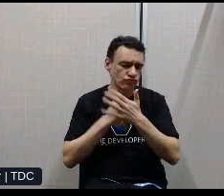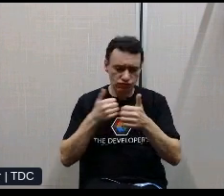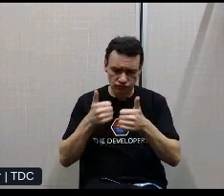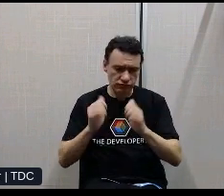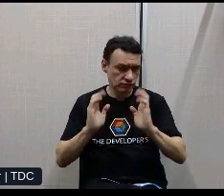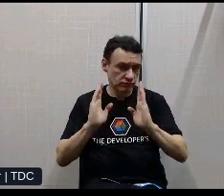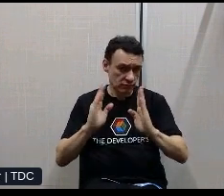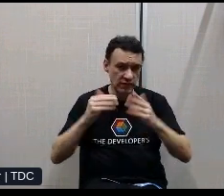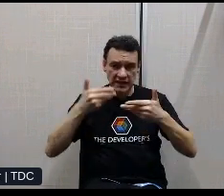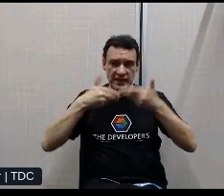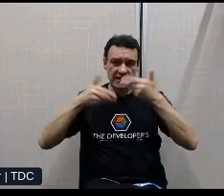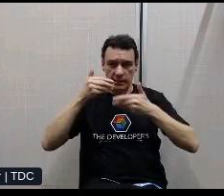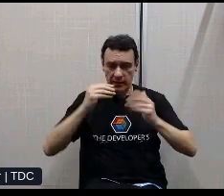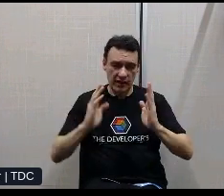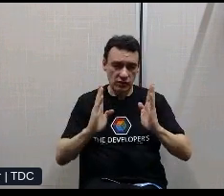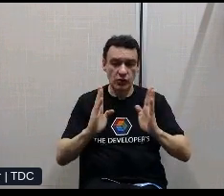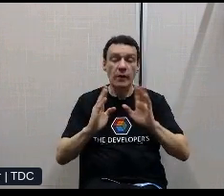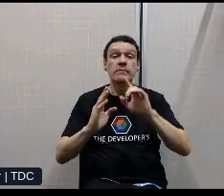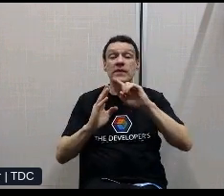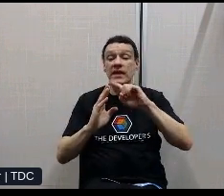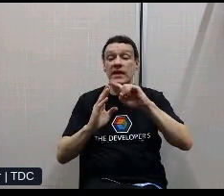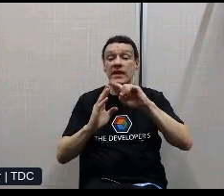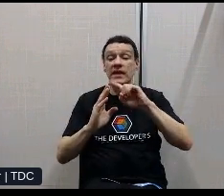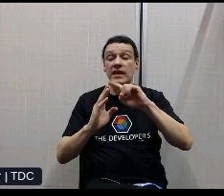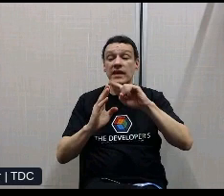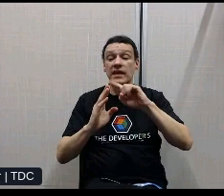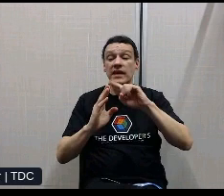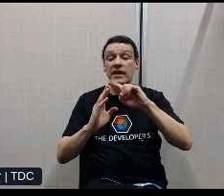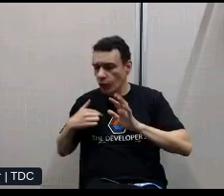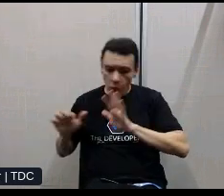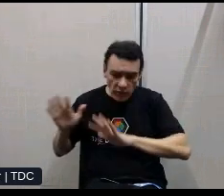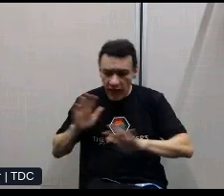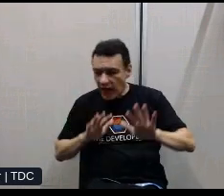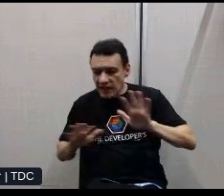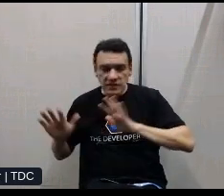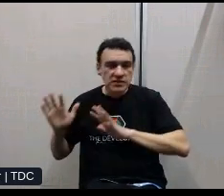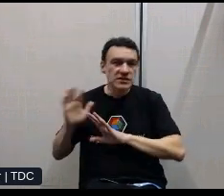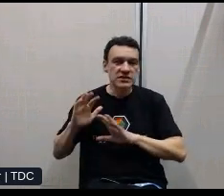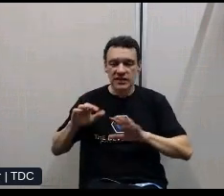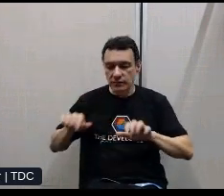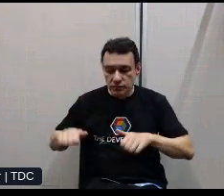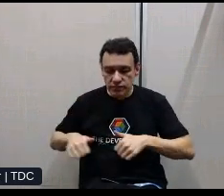conseguir costurar isso de uma maneira que o cuidado ele vai ser realmente